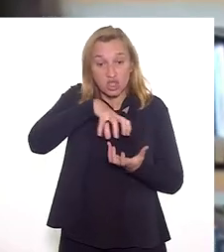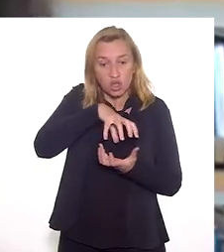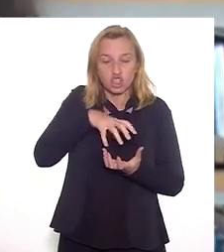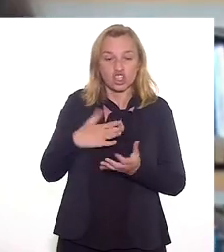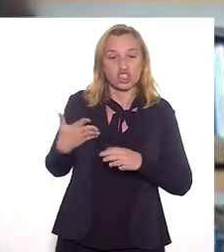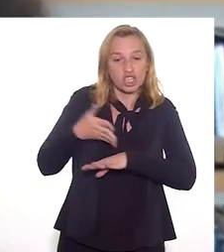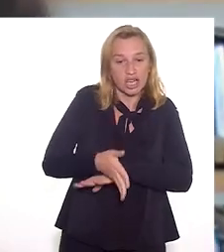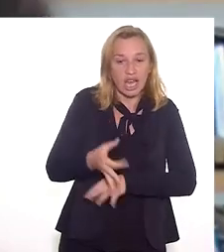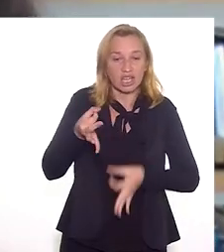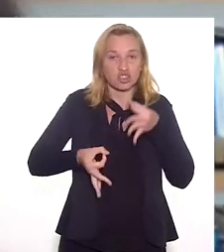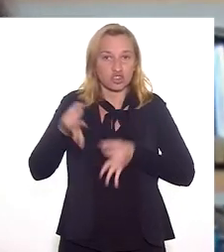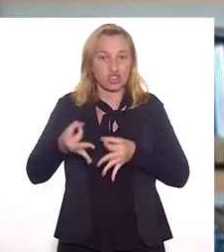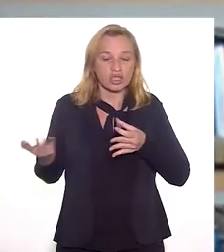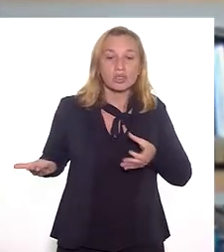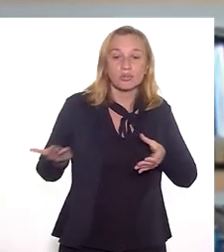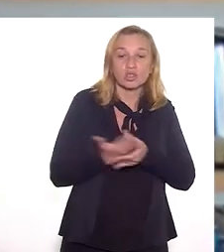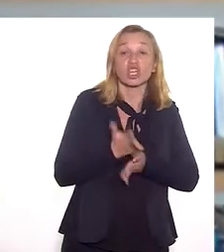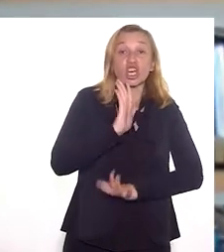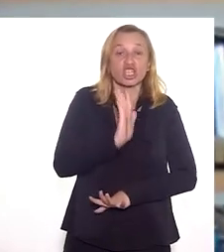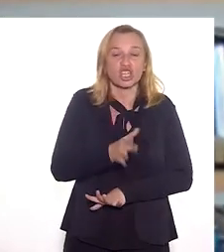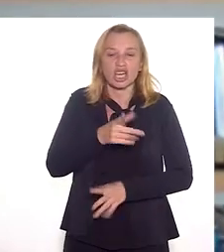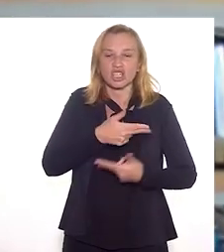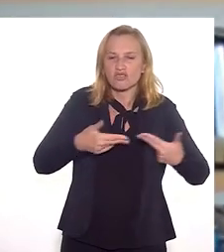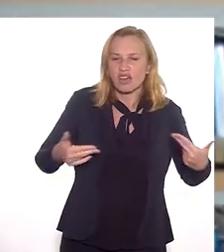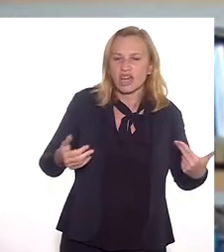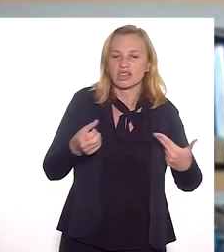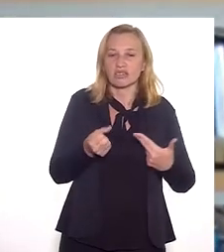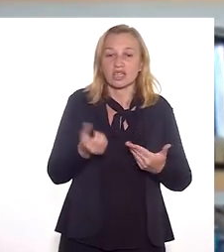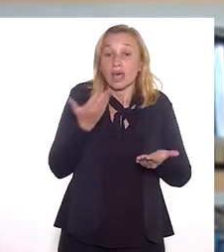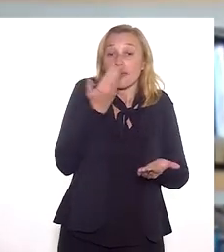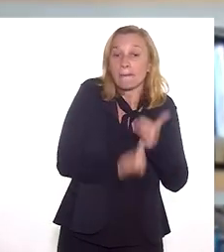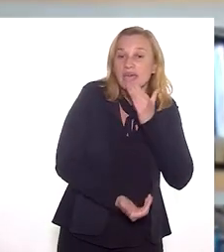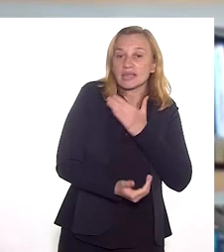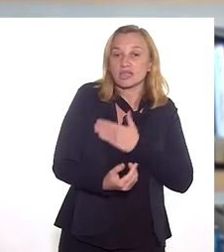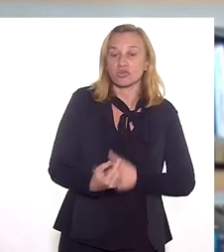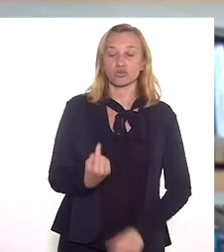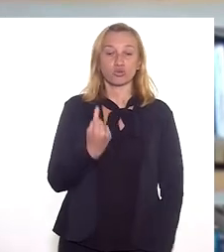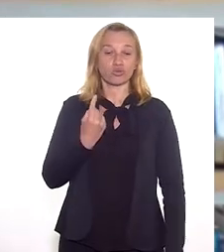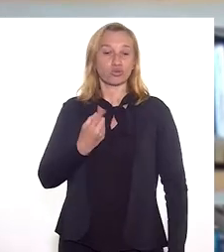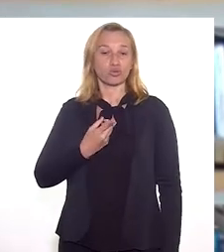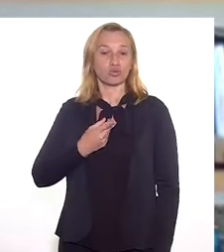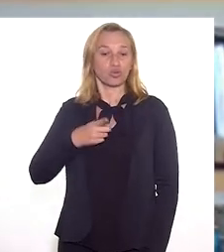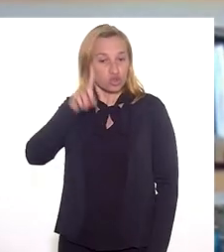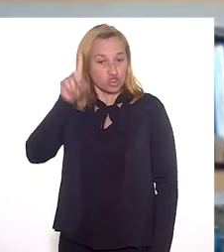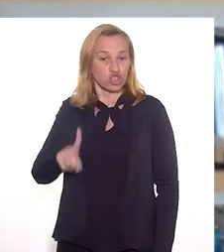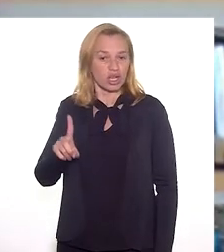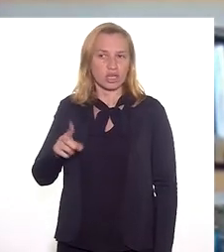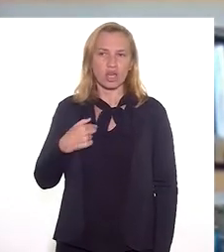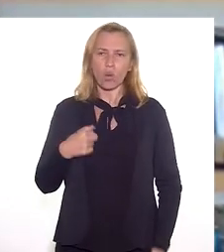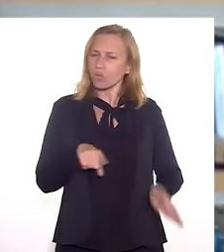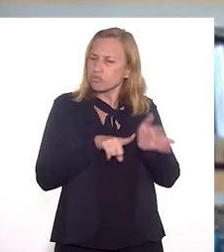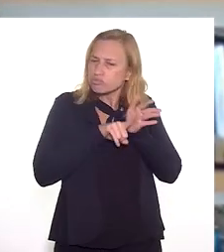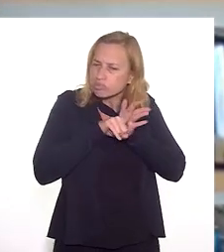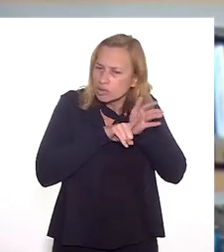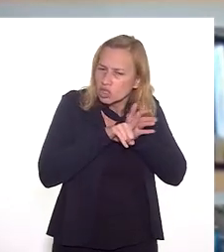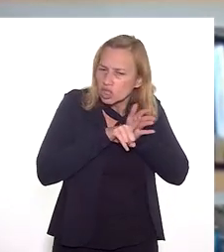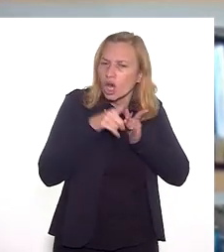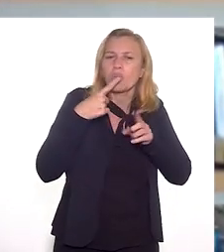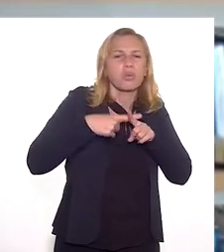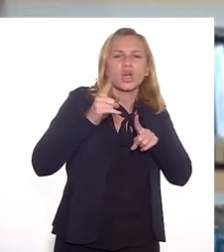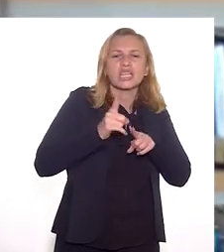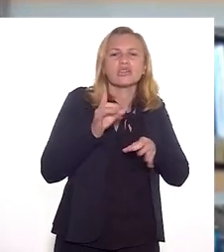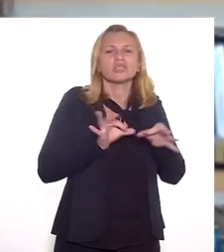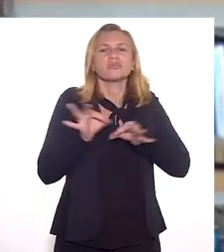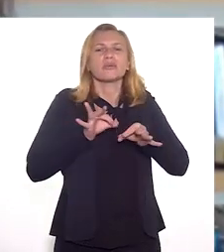chegavam à justiça nesses processos, já tinham muitas vezes perdido a autonomia. E comecei a investigar isso. Por que que a gente